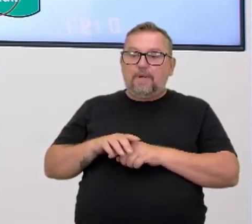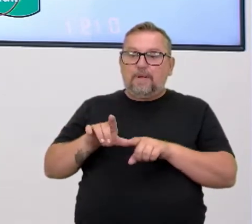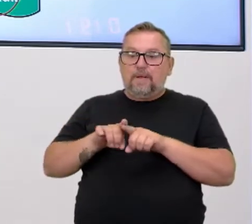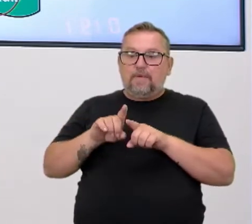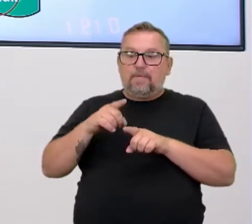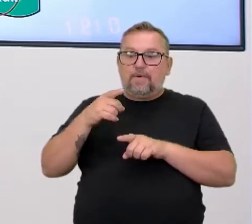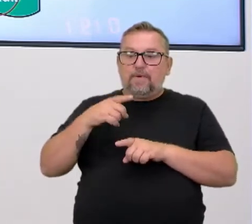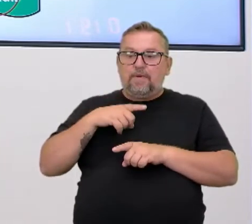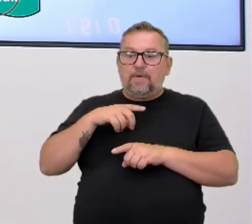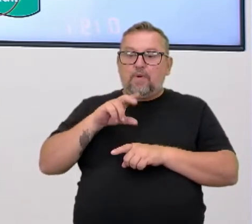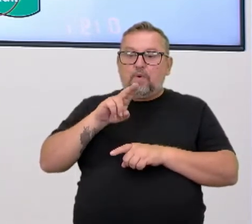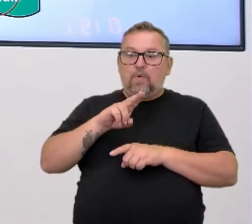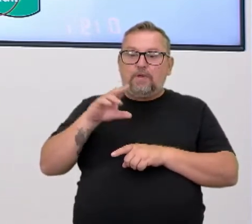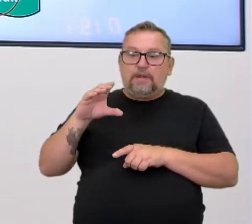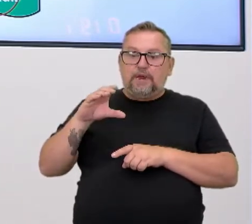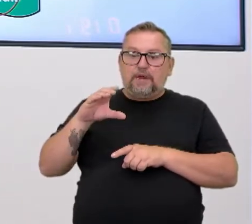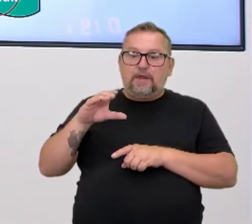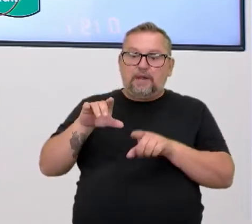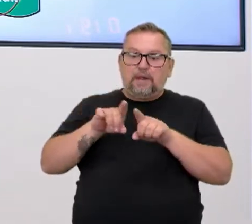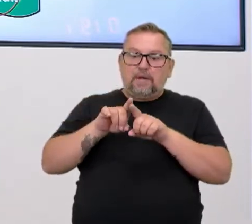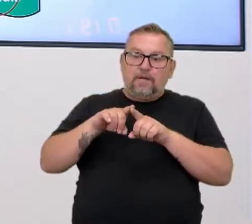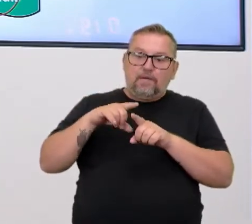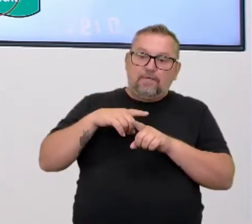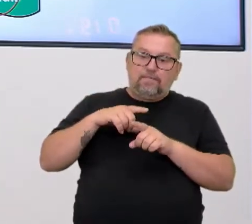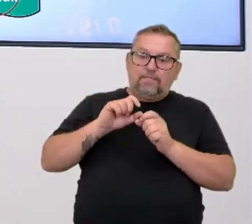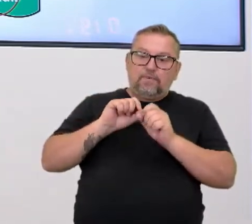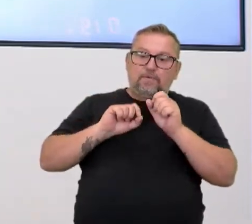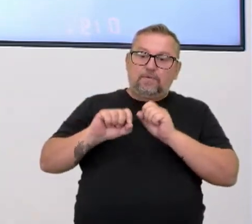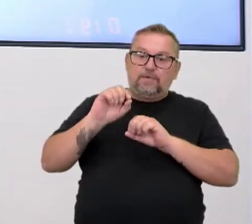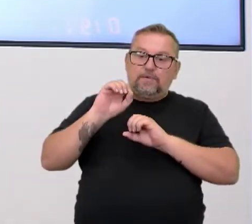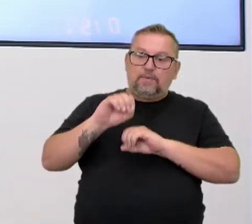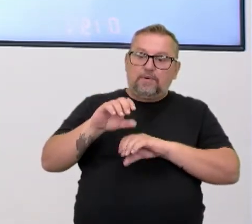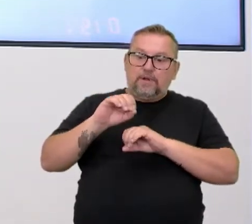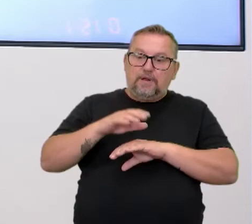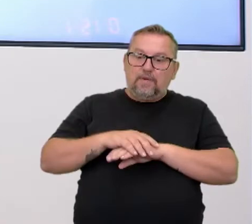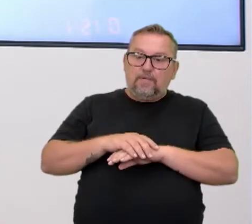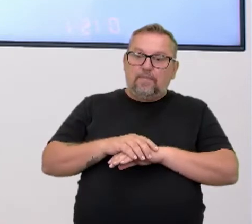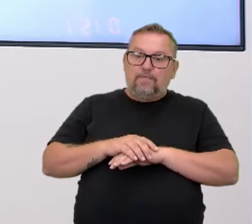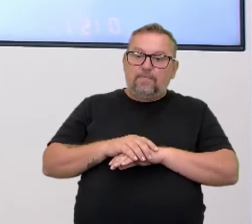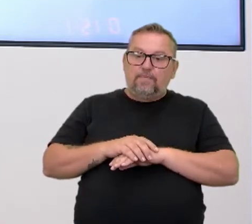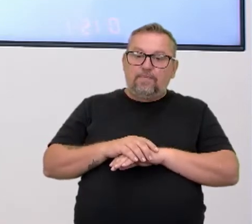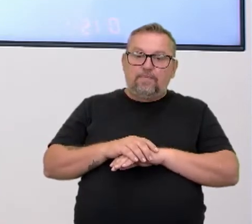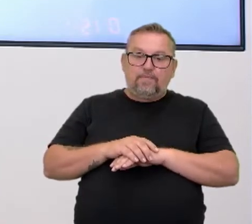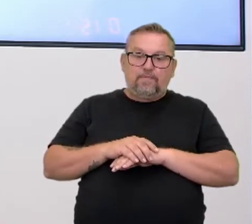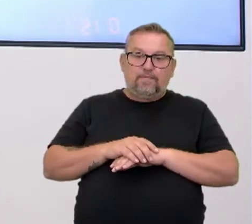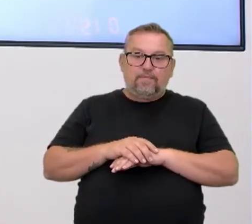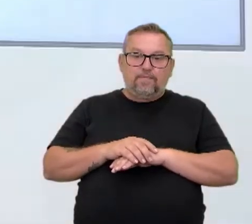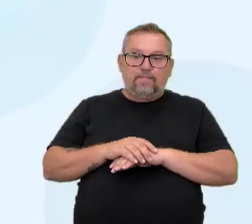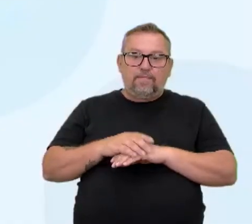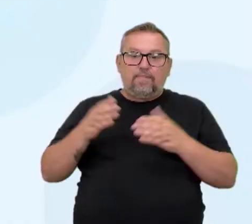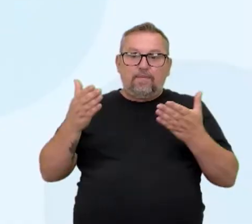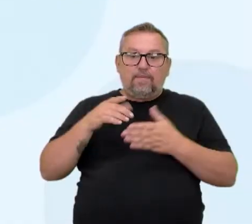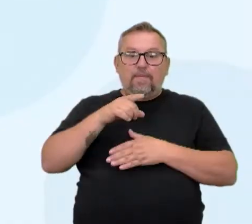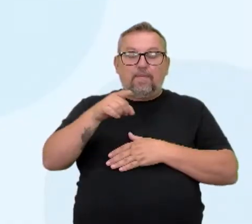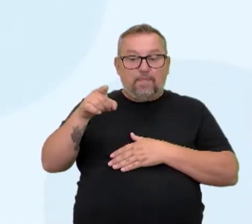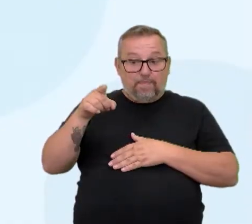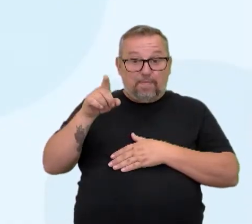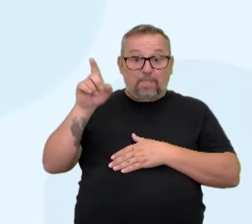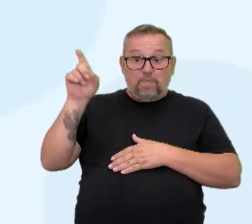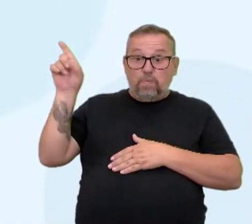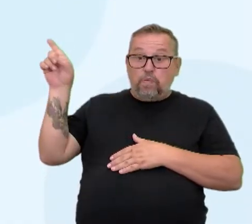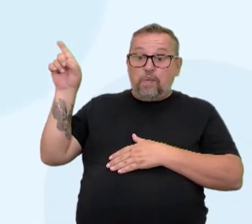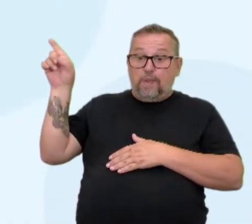nossa UC, né? Nossa unidade toda, Educação Financeira Sustentável. Agora é com vocês, eu vou deixar